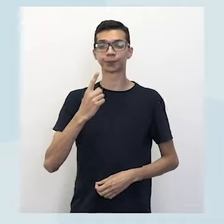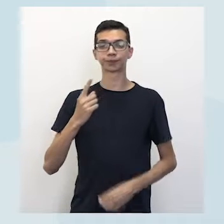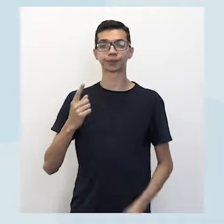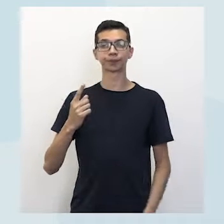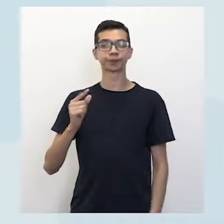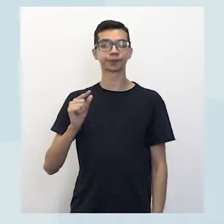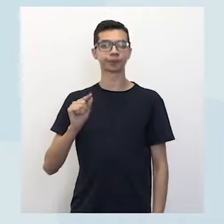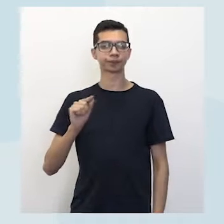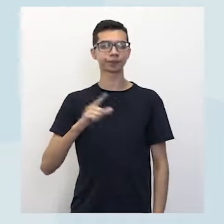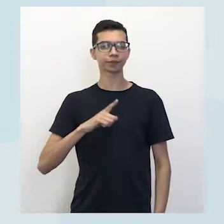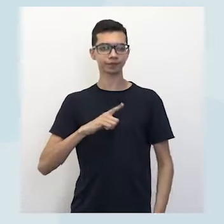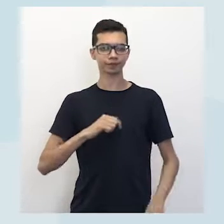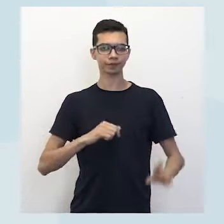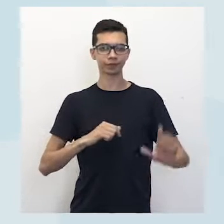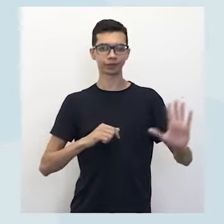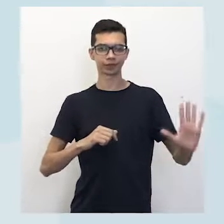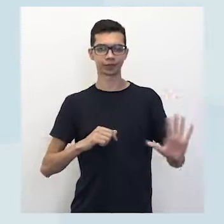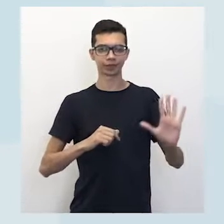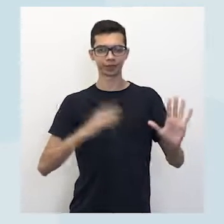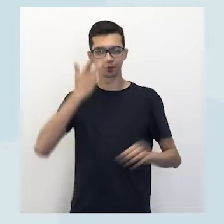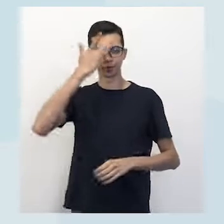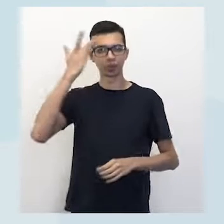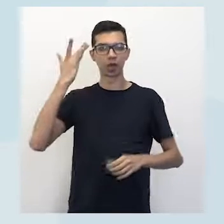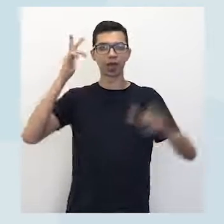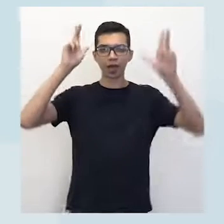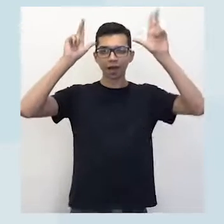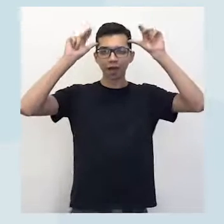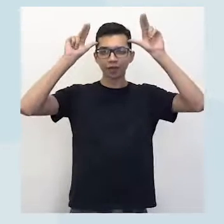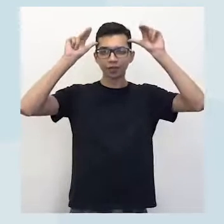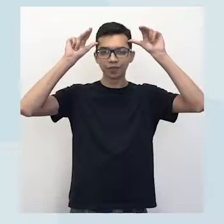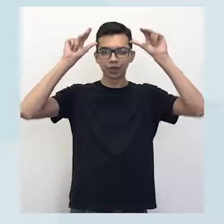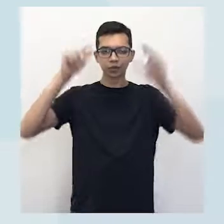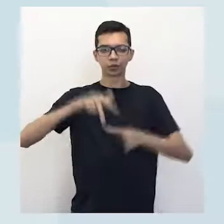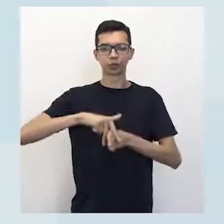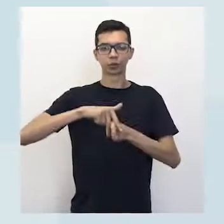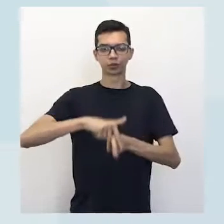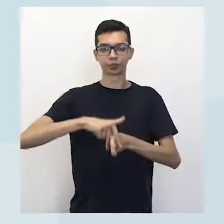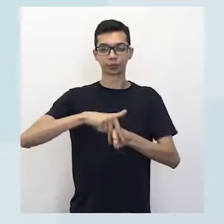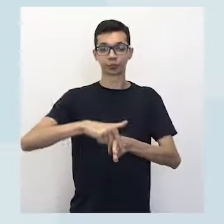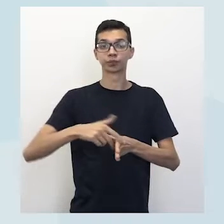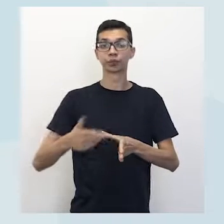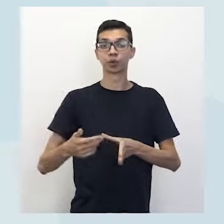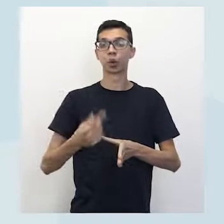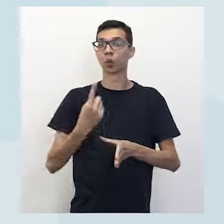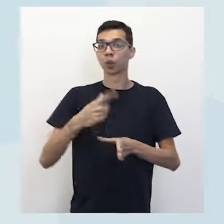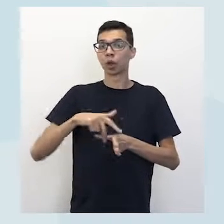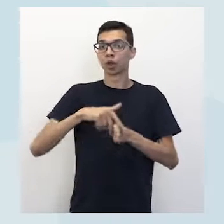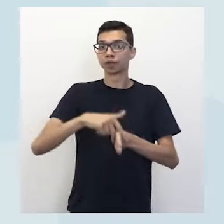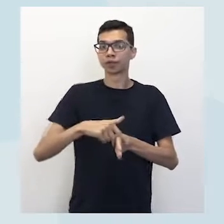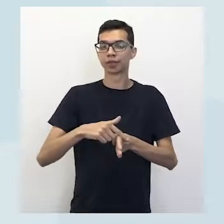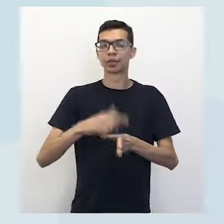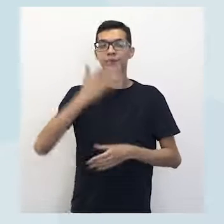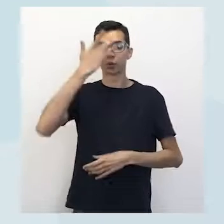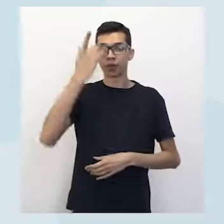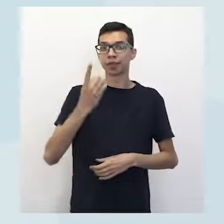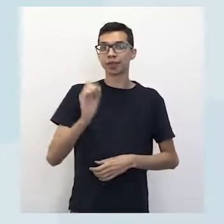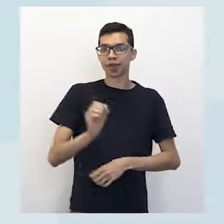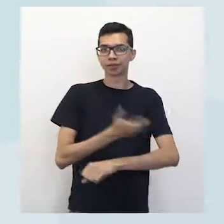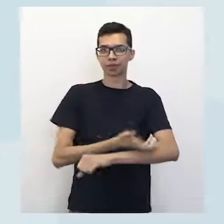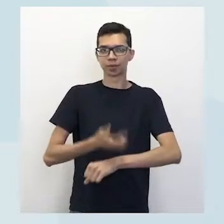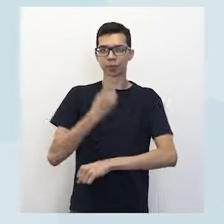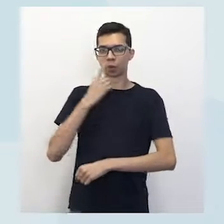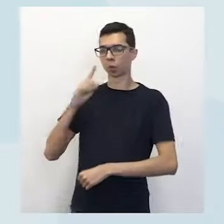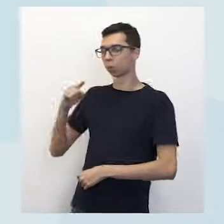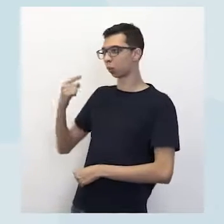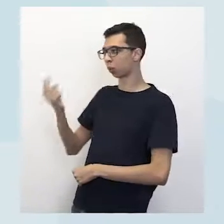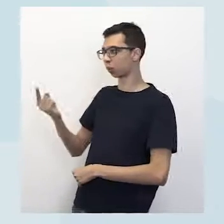pessoa montada a cavalo e o arado atrelado ao cavalo faz o trabalho de 10 camponeses. Na imagem da esquerda, ali no detalhe, vocês